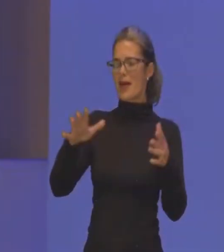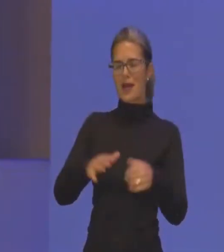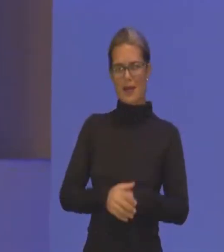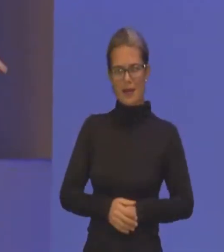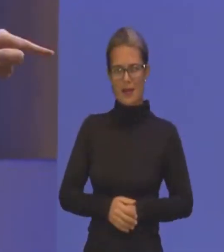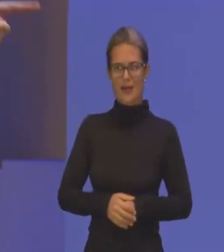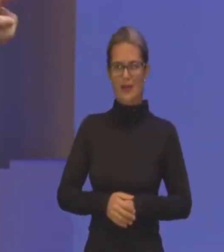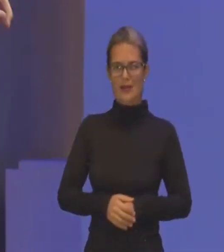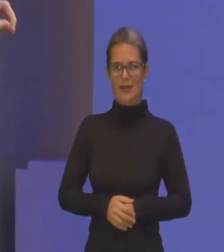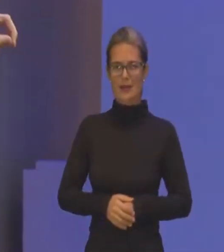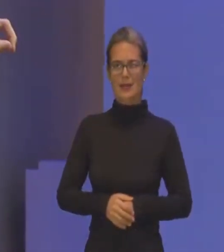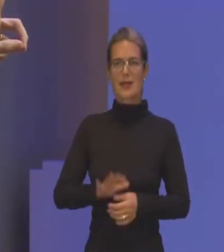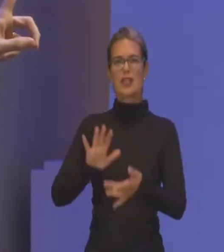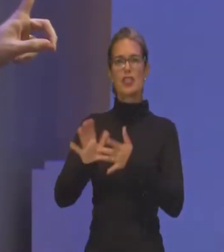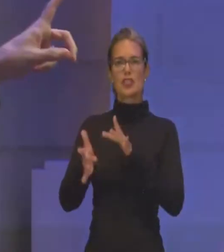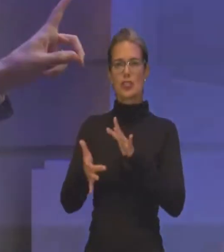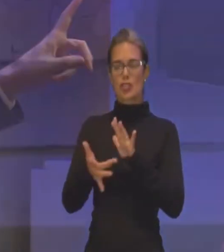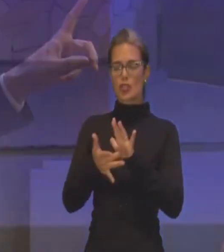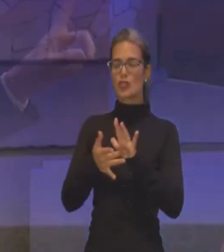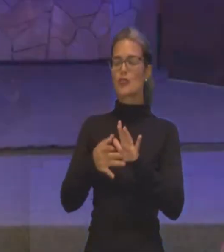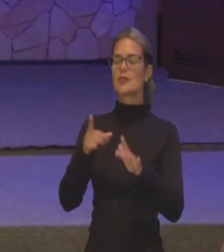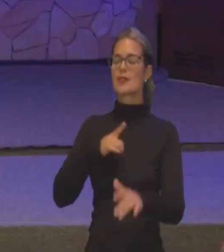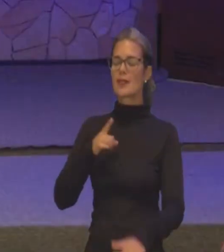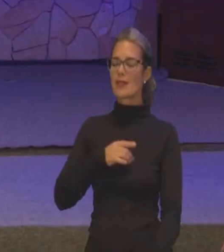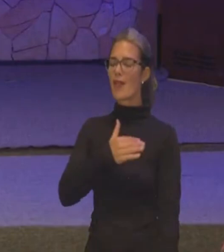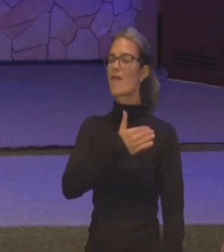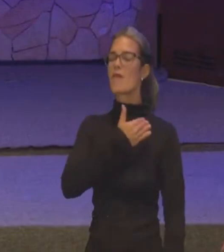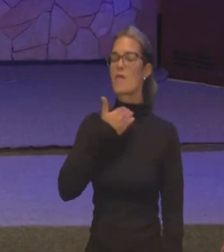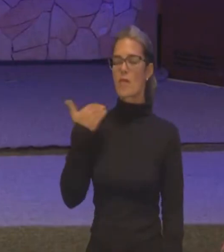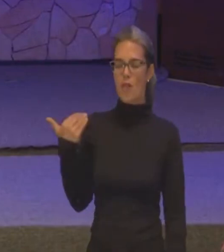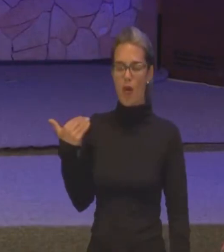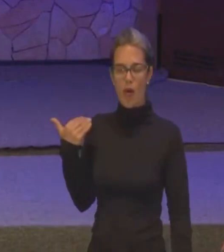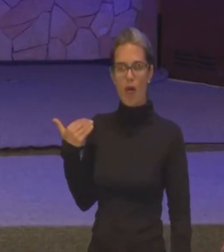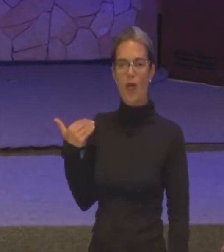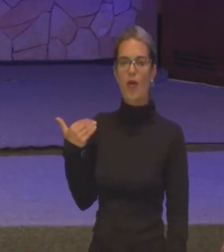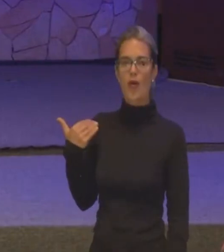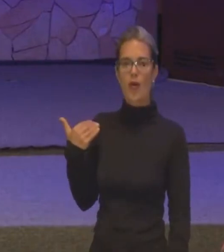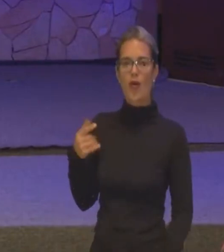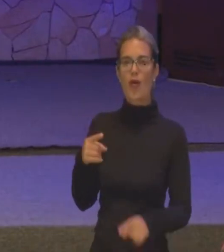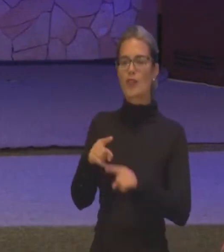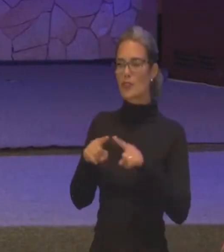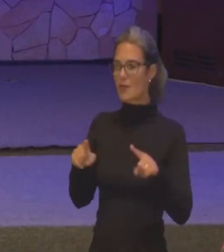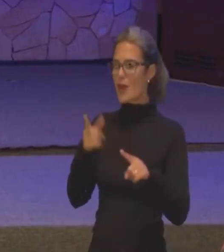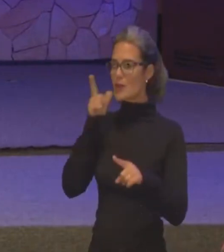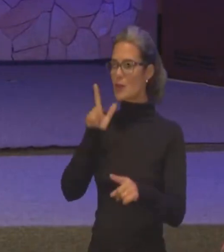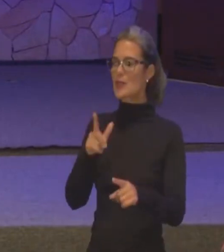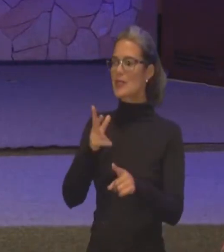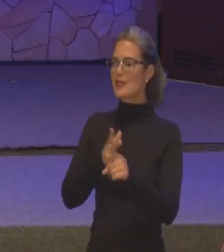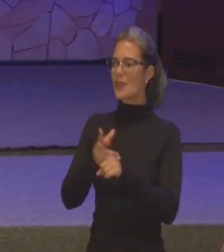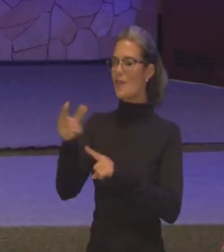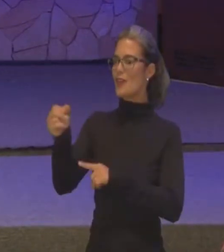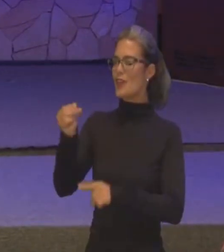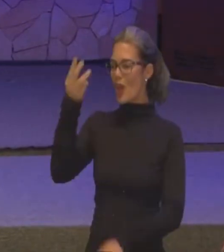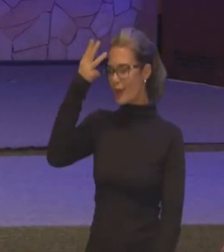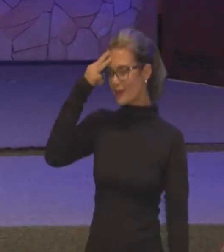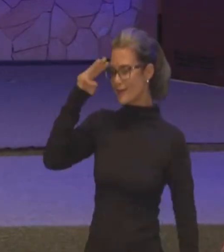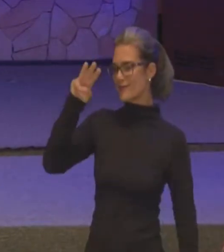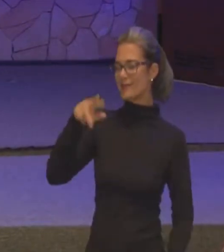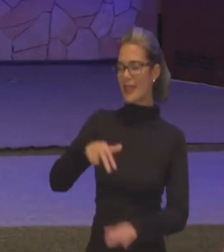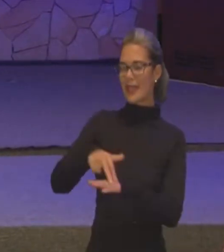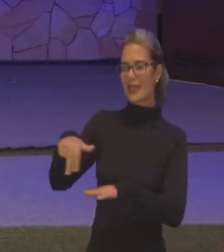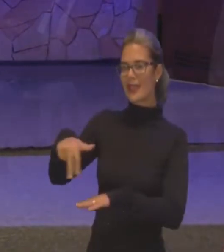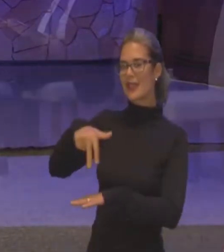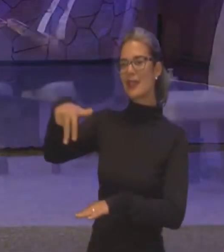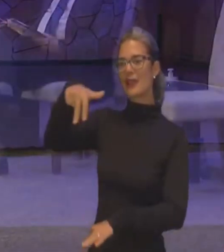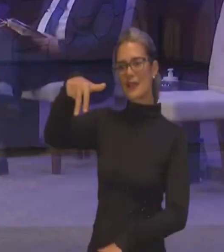por aquele presente governo, mas que a morte não o deteve. No terceiro dia ele ressuscitou, e ali estavam